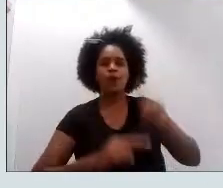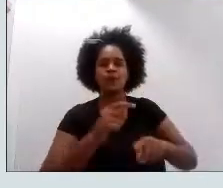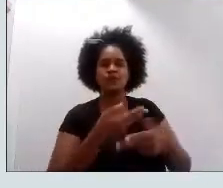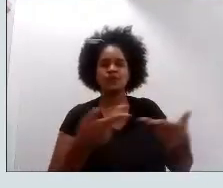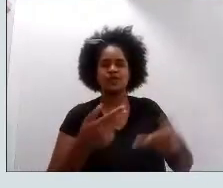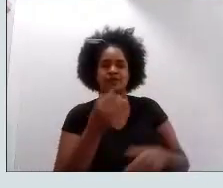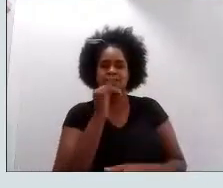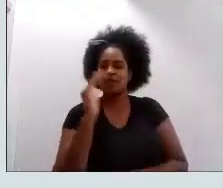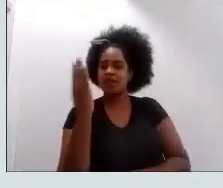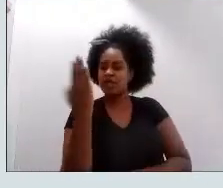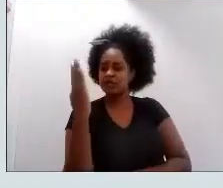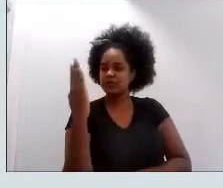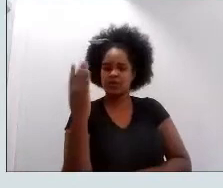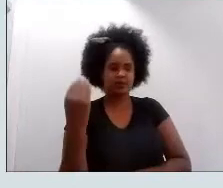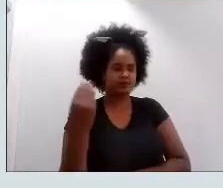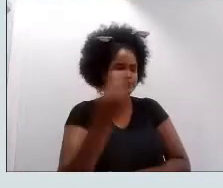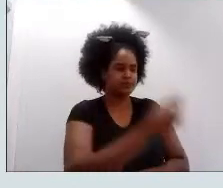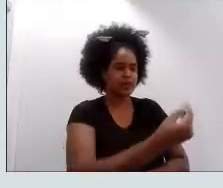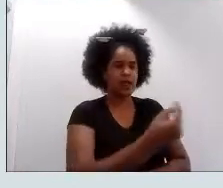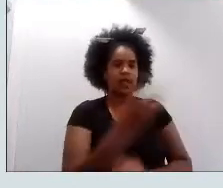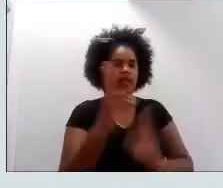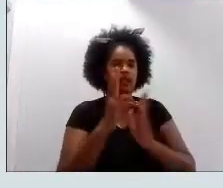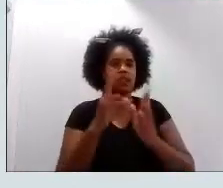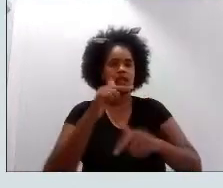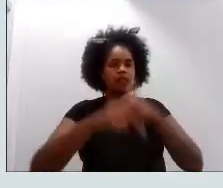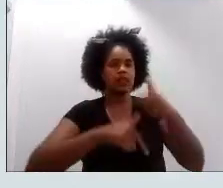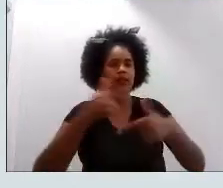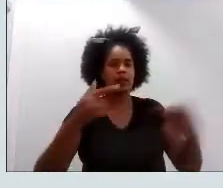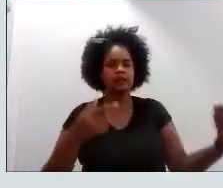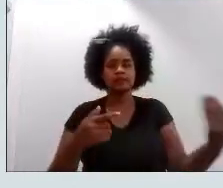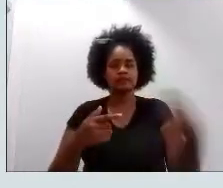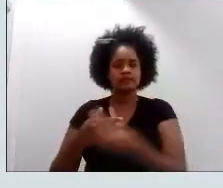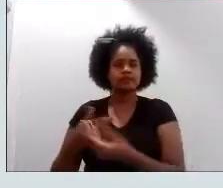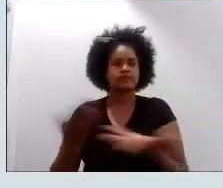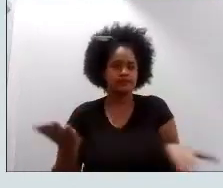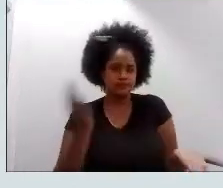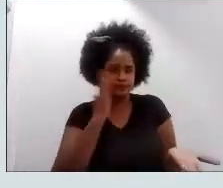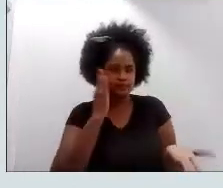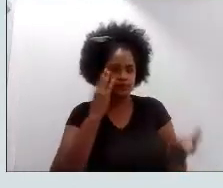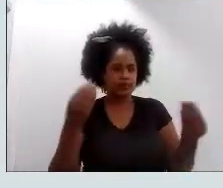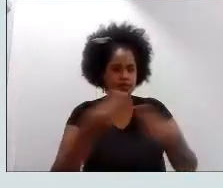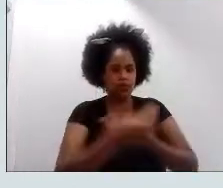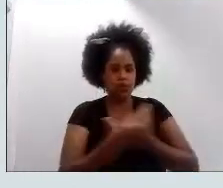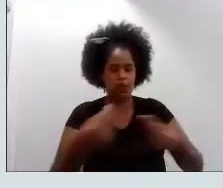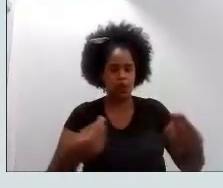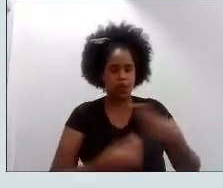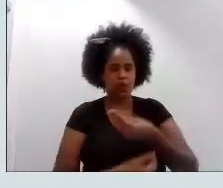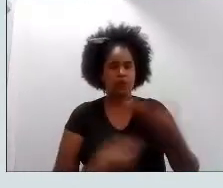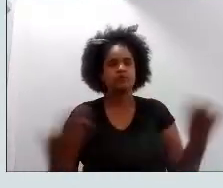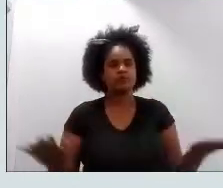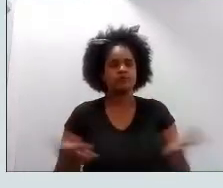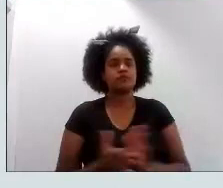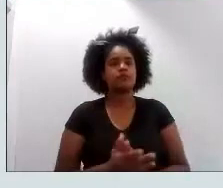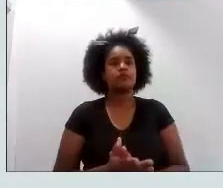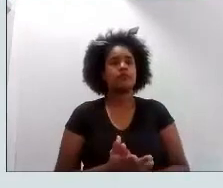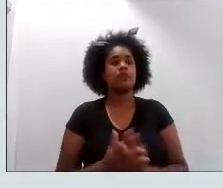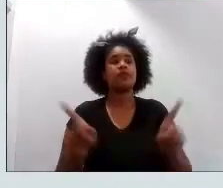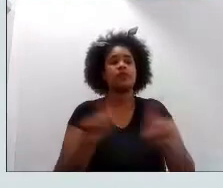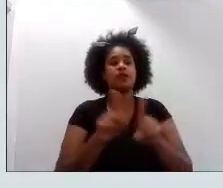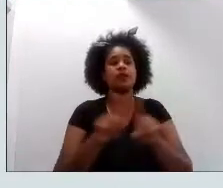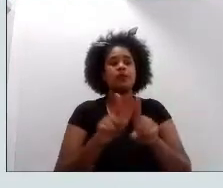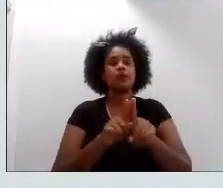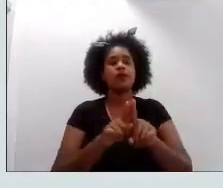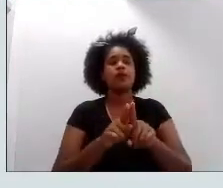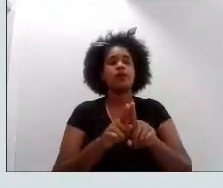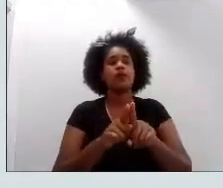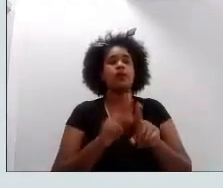materiais e trabalho aqui da terra. Depois eles começaram também a receber armas dos